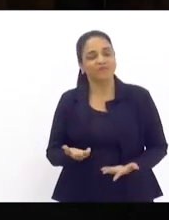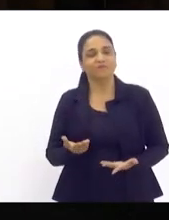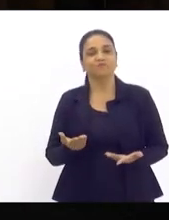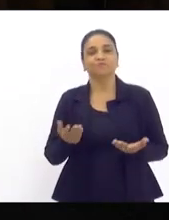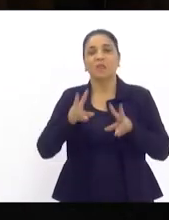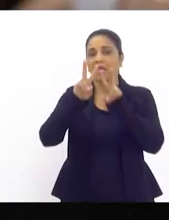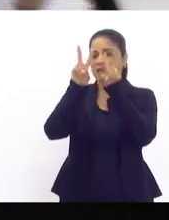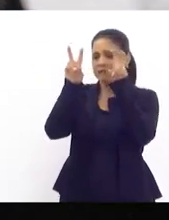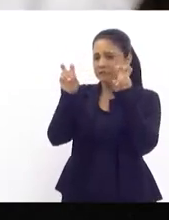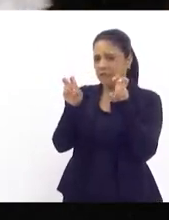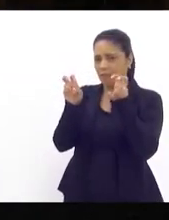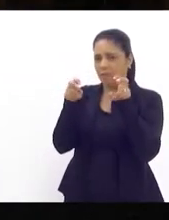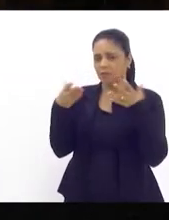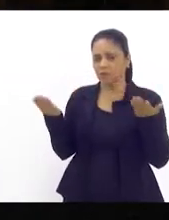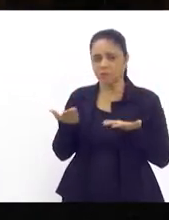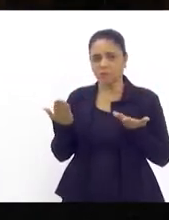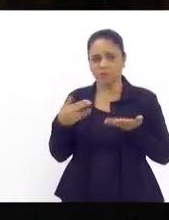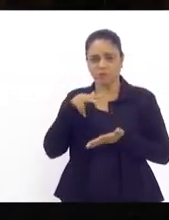trazem a essa tribuna,